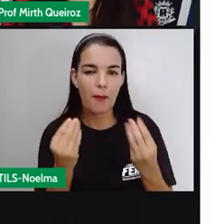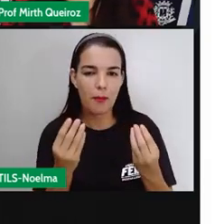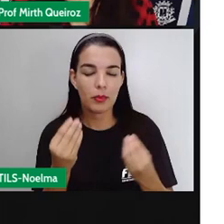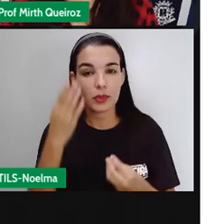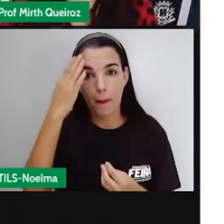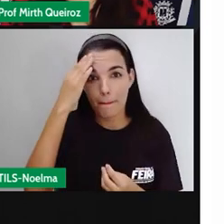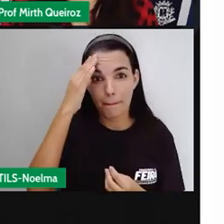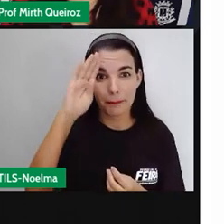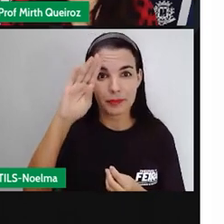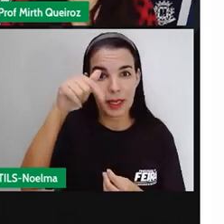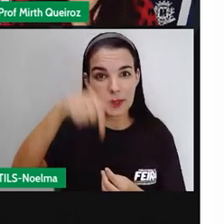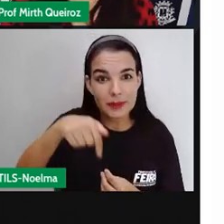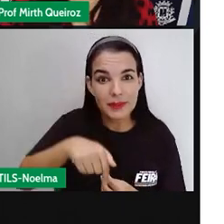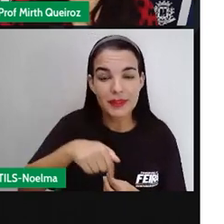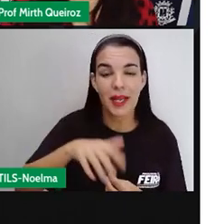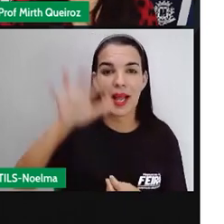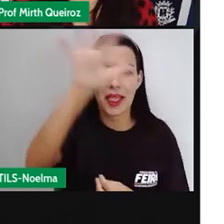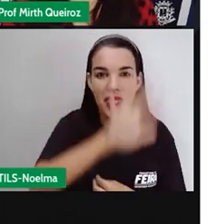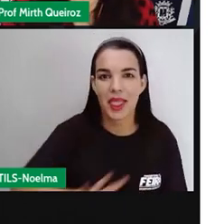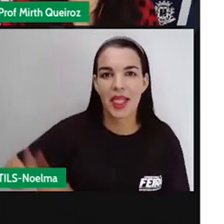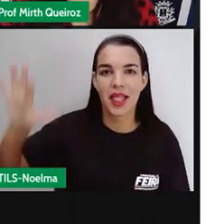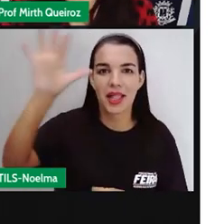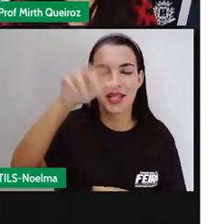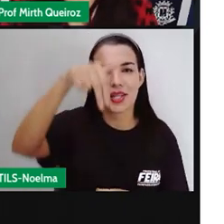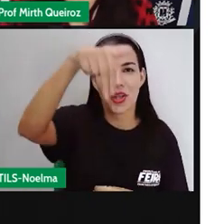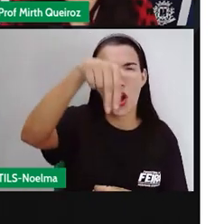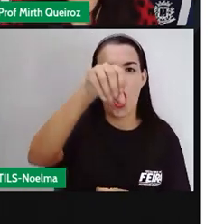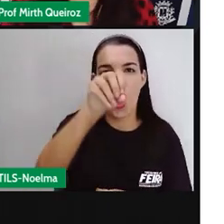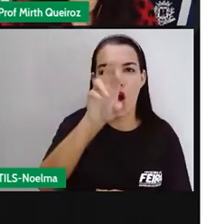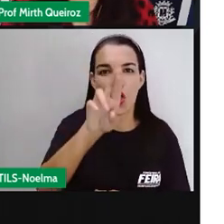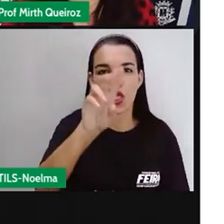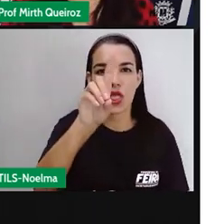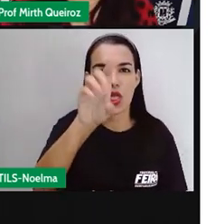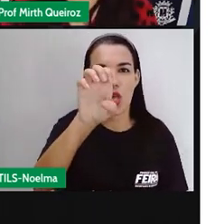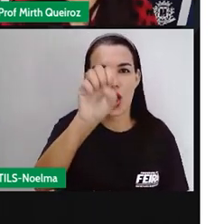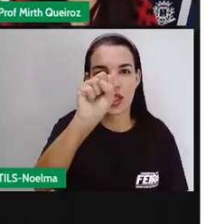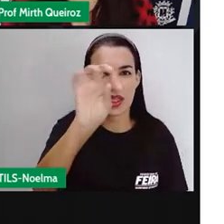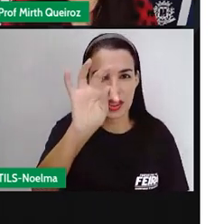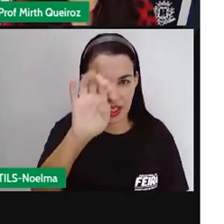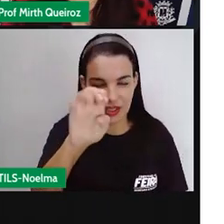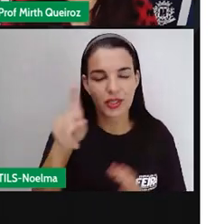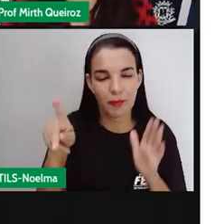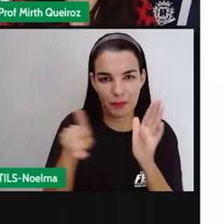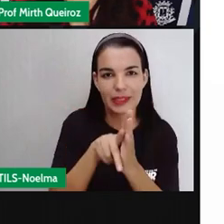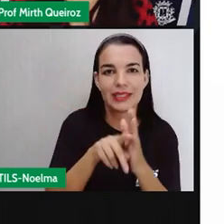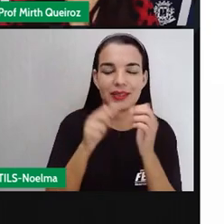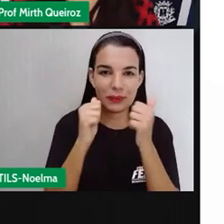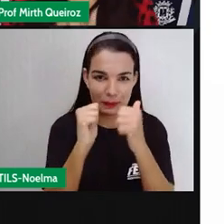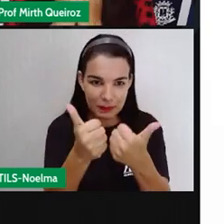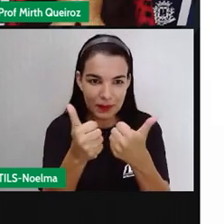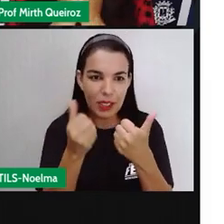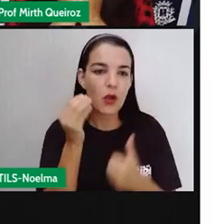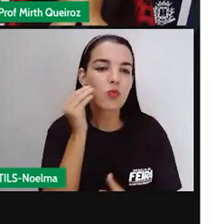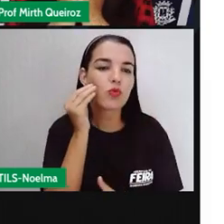muito presente no Nordeste, que marca fortemente a cultura nordestina, certo?